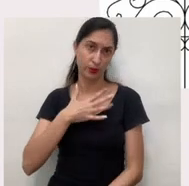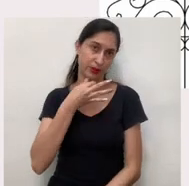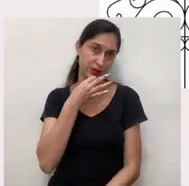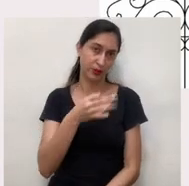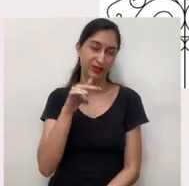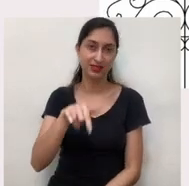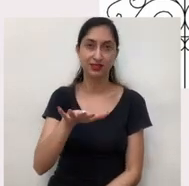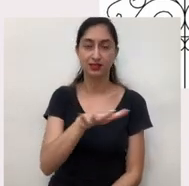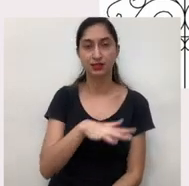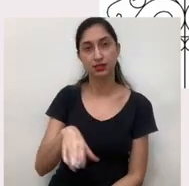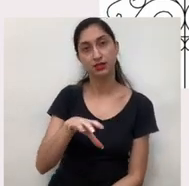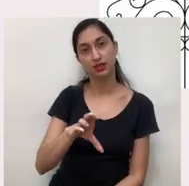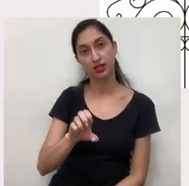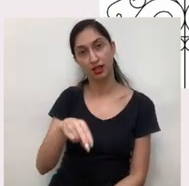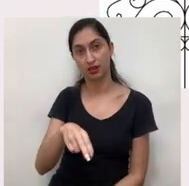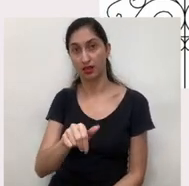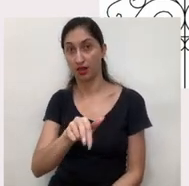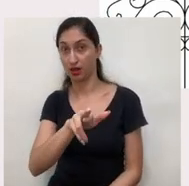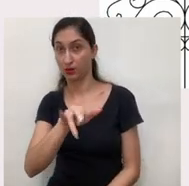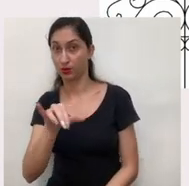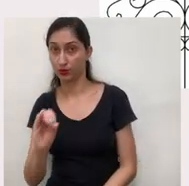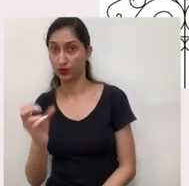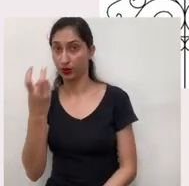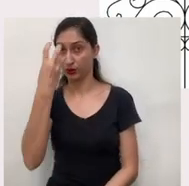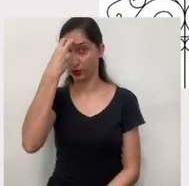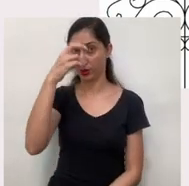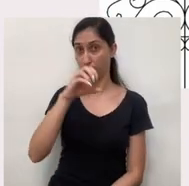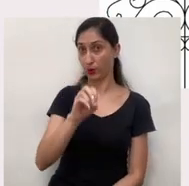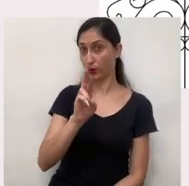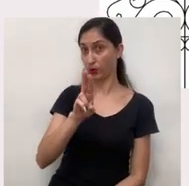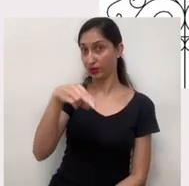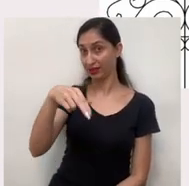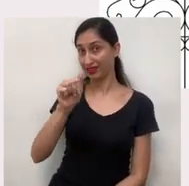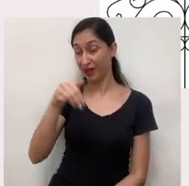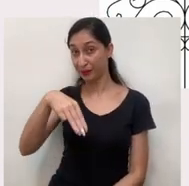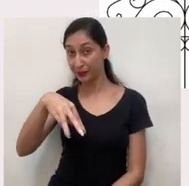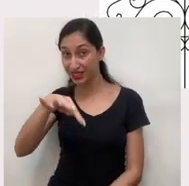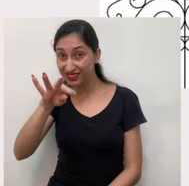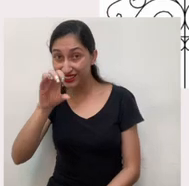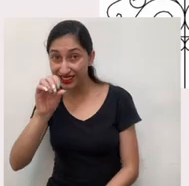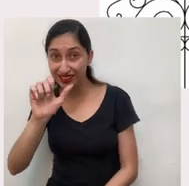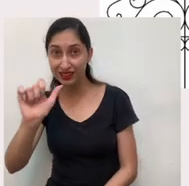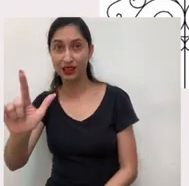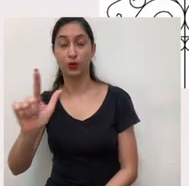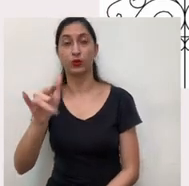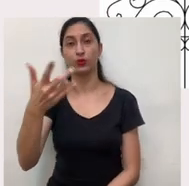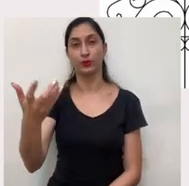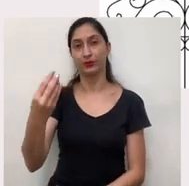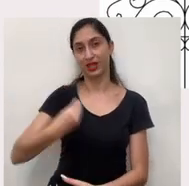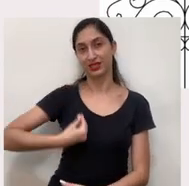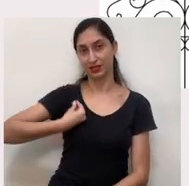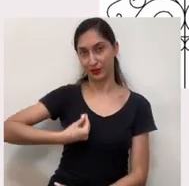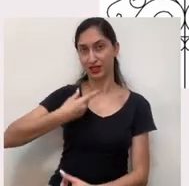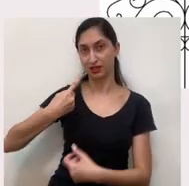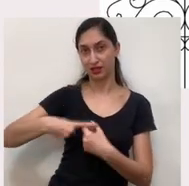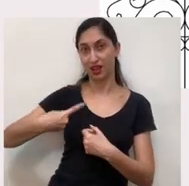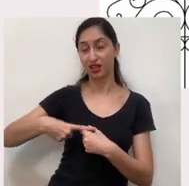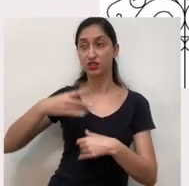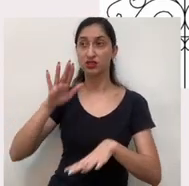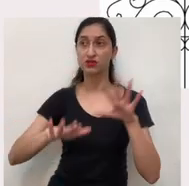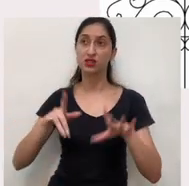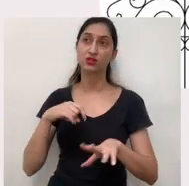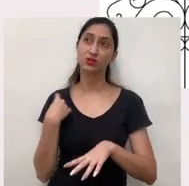né, assim, da cultura ornamental presente na cidade, né, ainda que a gente não possa